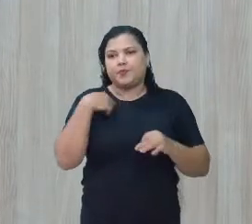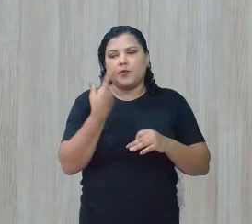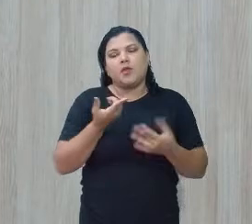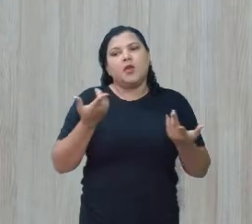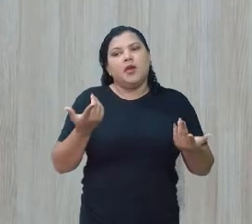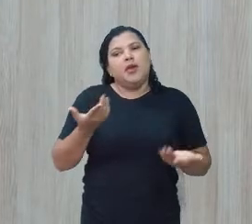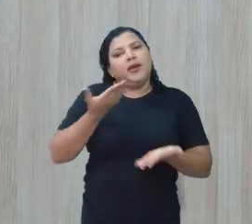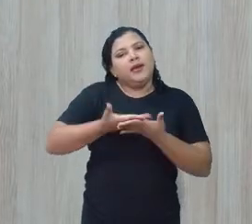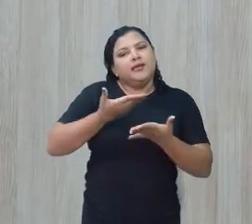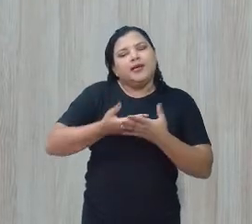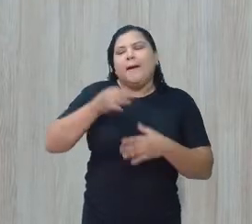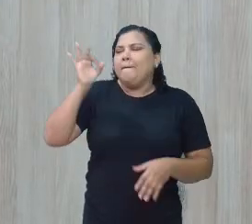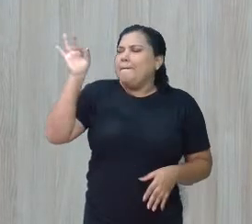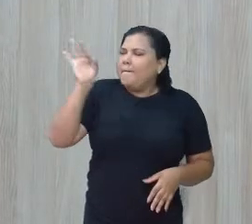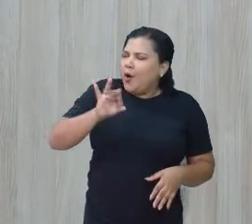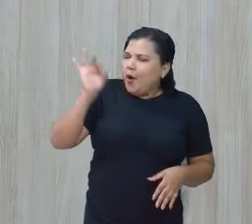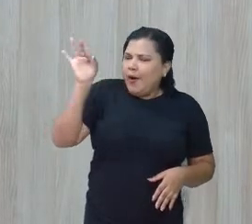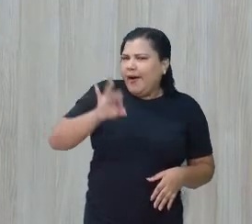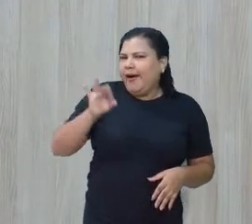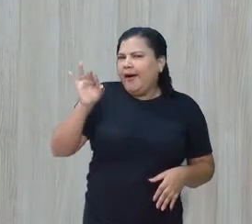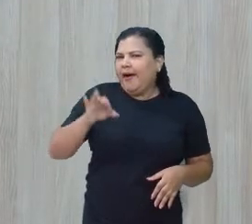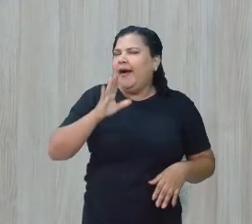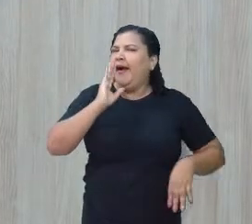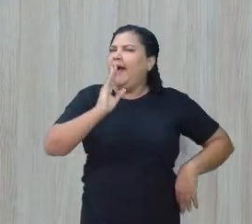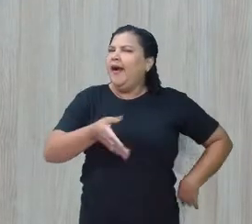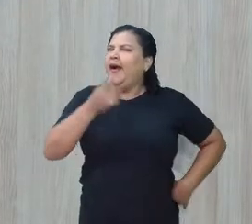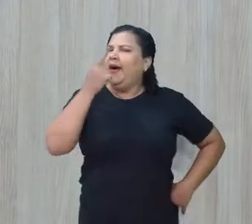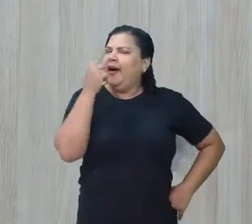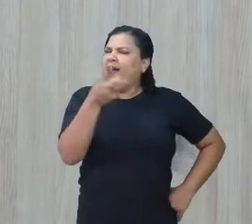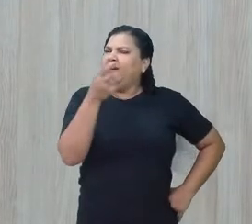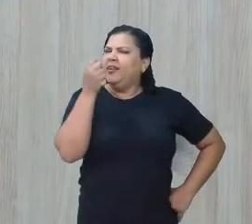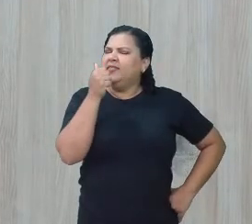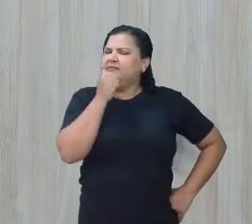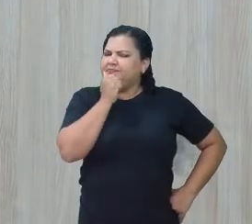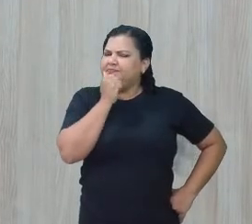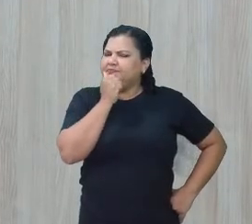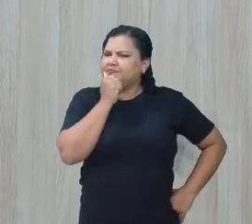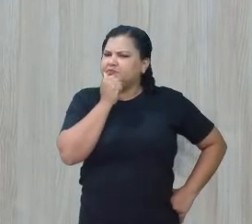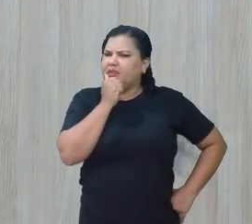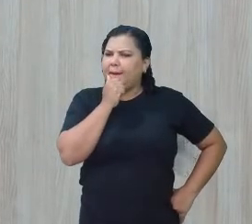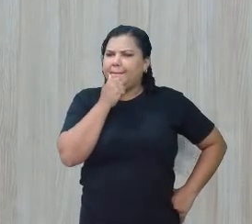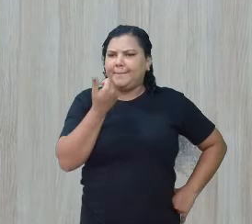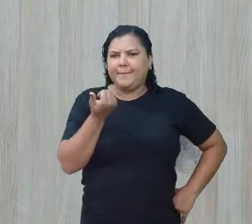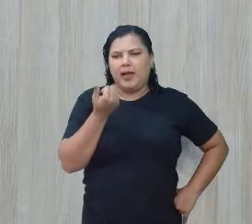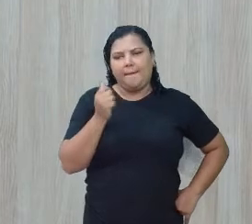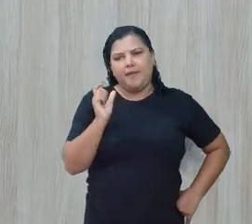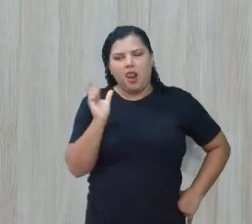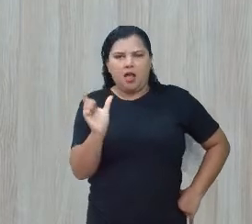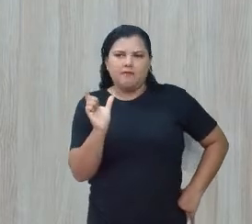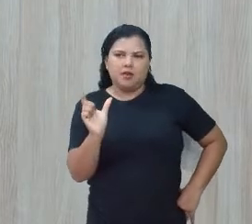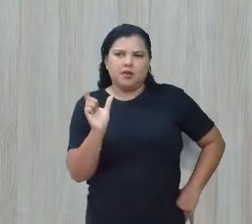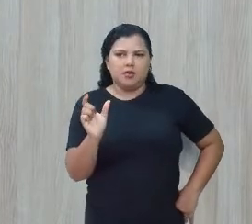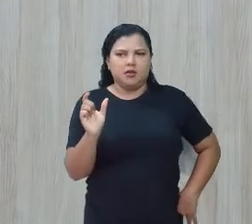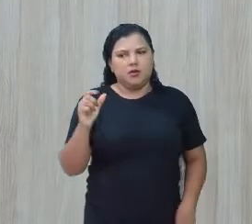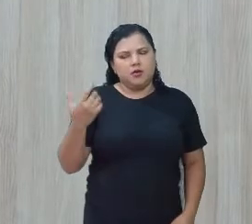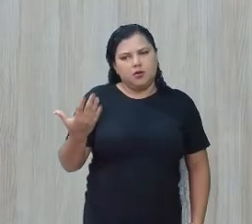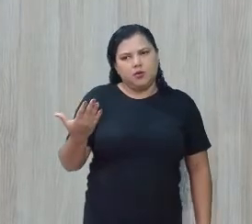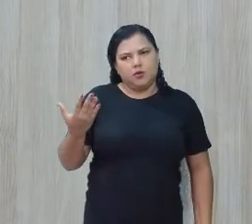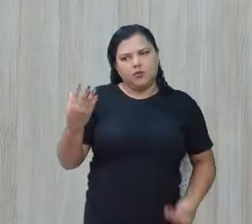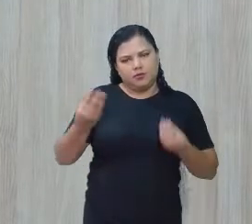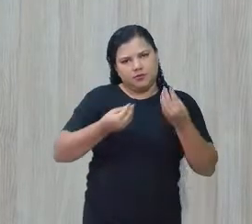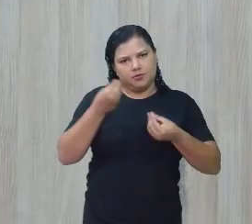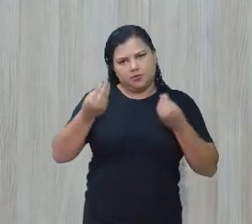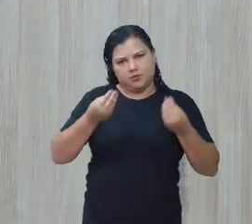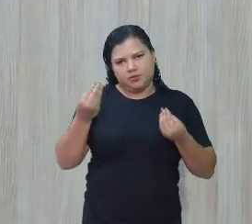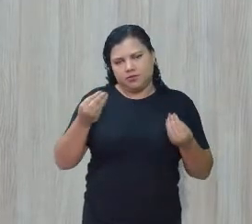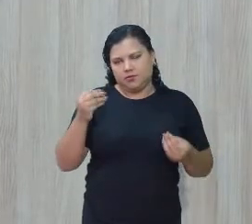com a ideia de porcentagem, a gente já chama a atenção esse finalzinho, né? A palavra aí já no finalzinho já chama a atenção como que a